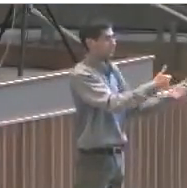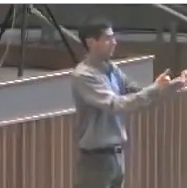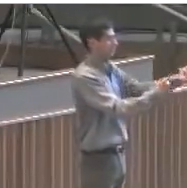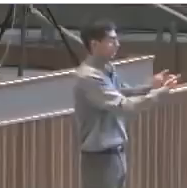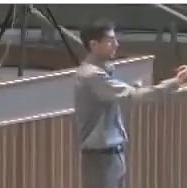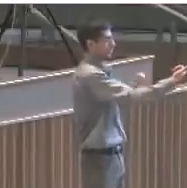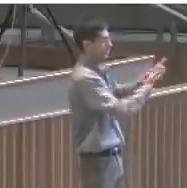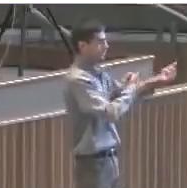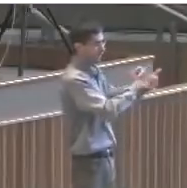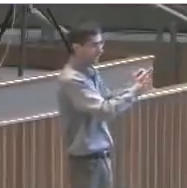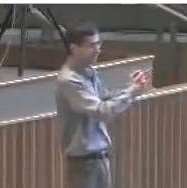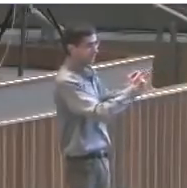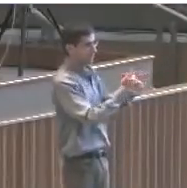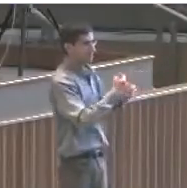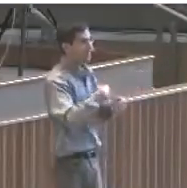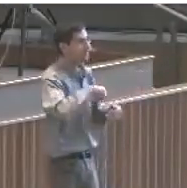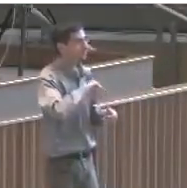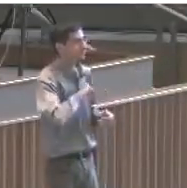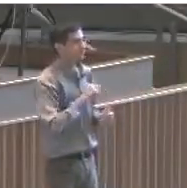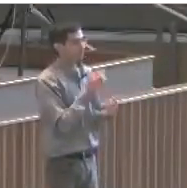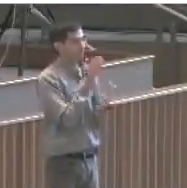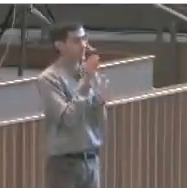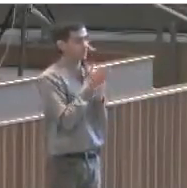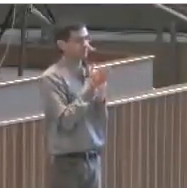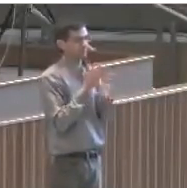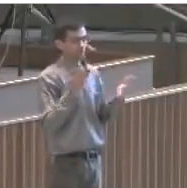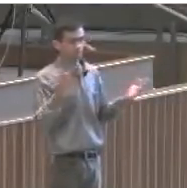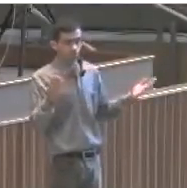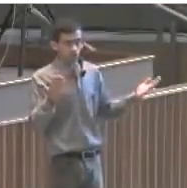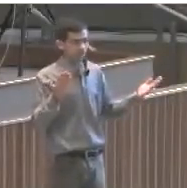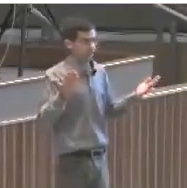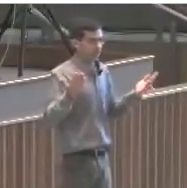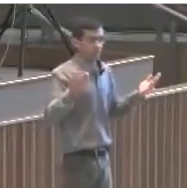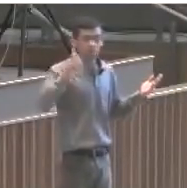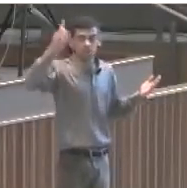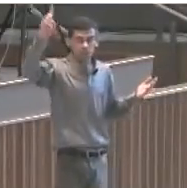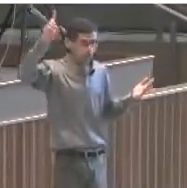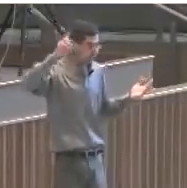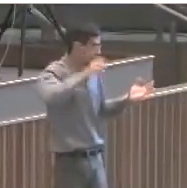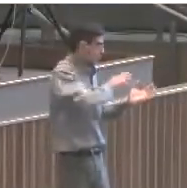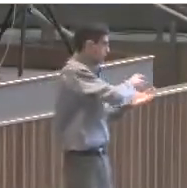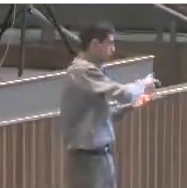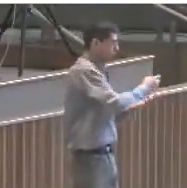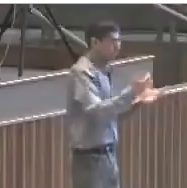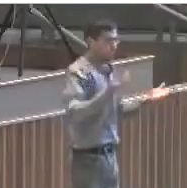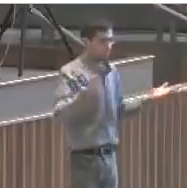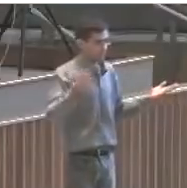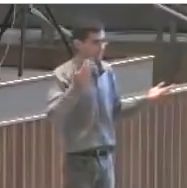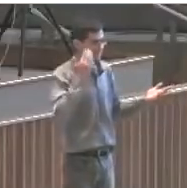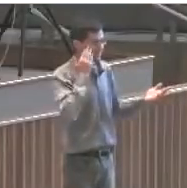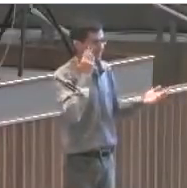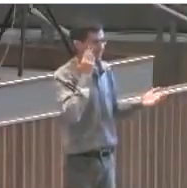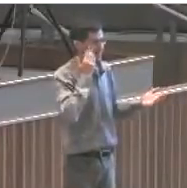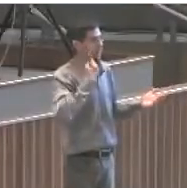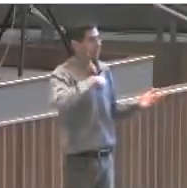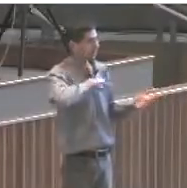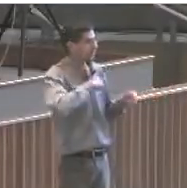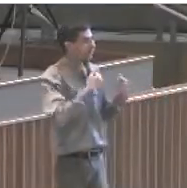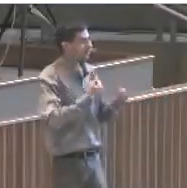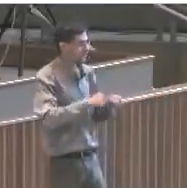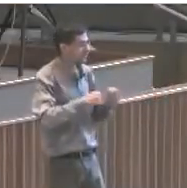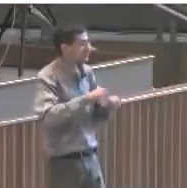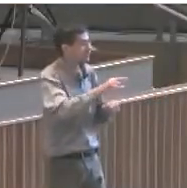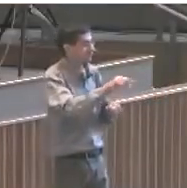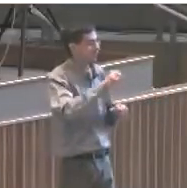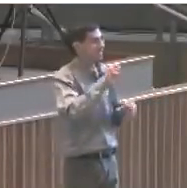falando pelos meios de comunicação pela projeto de sucesso fácil